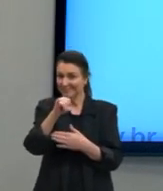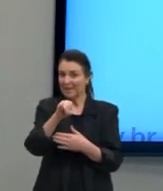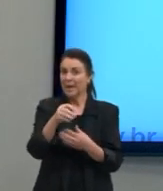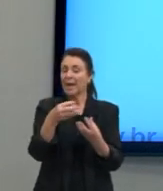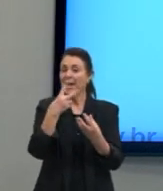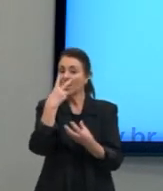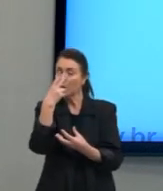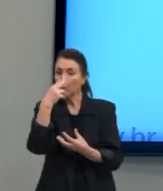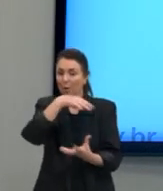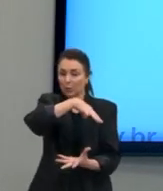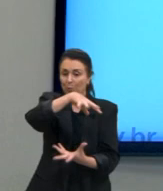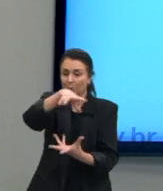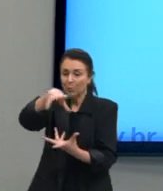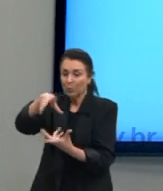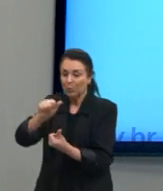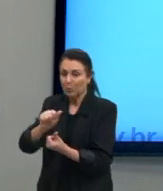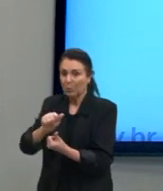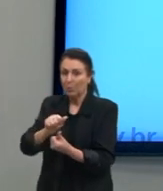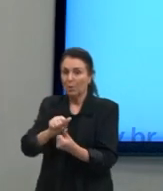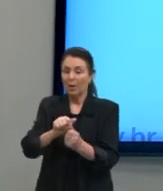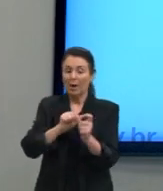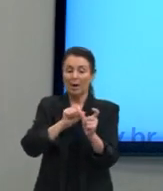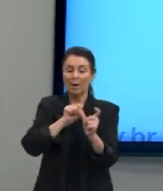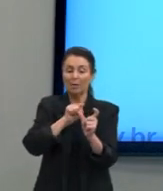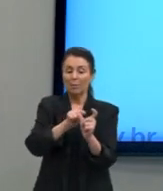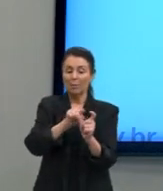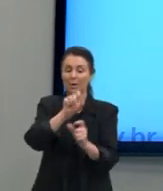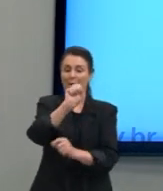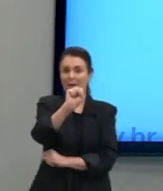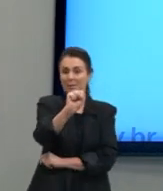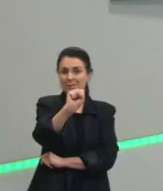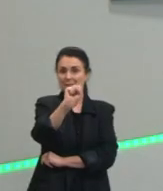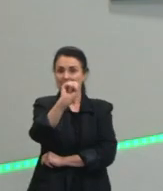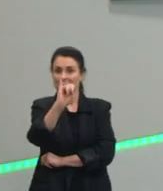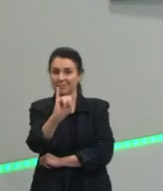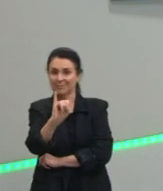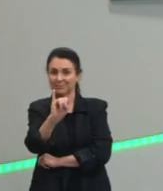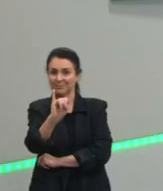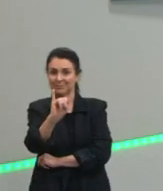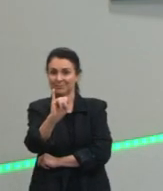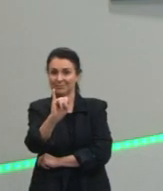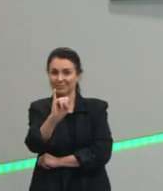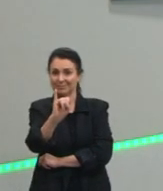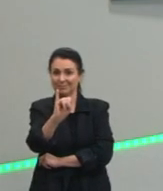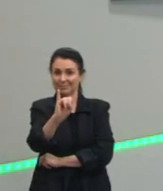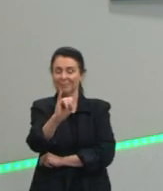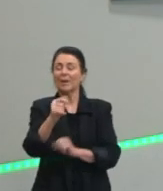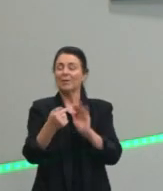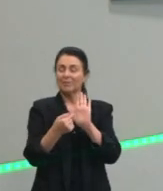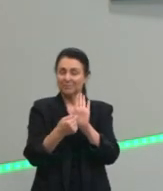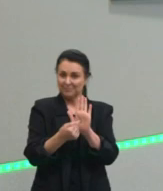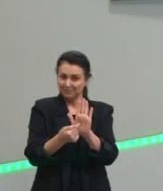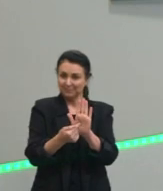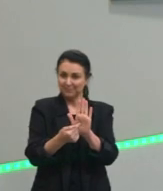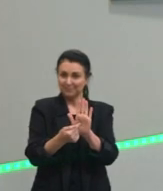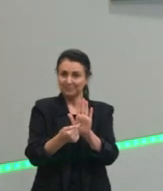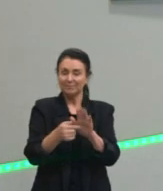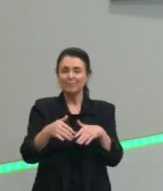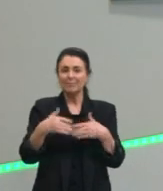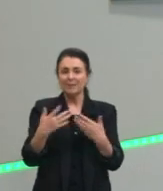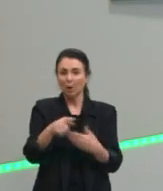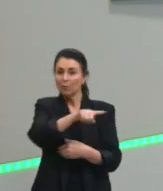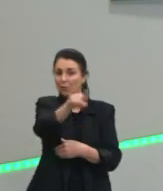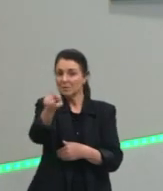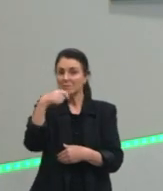ou é sim geralmente sempre fica sempre é chamado de assim tá então